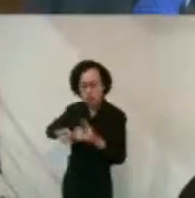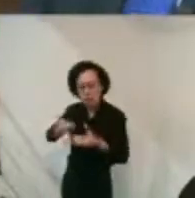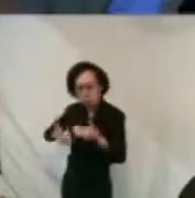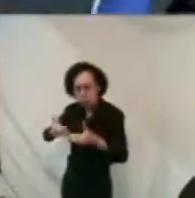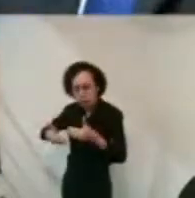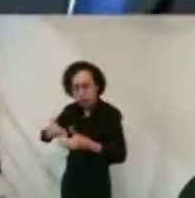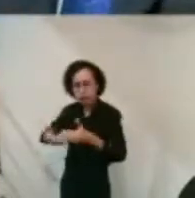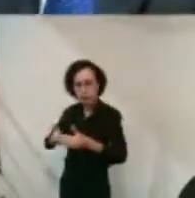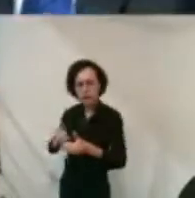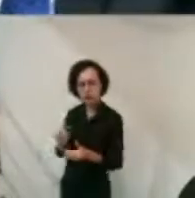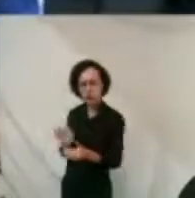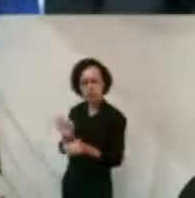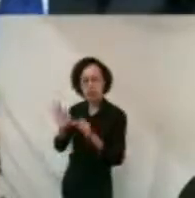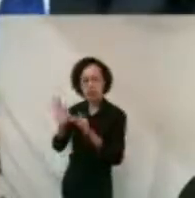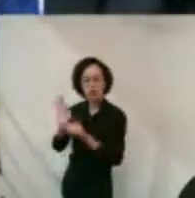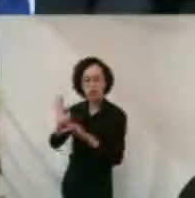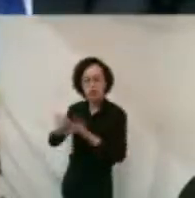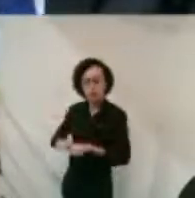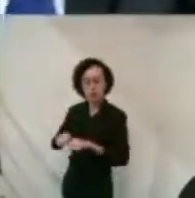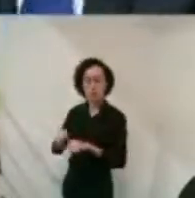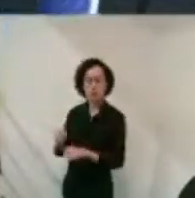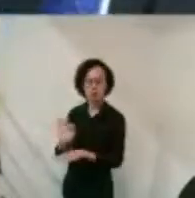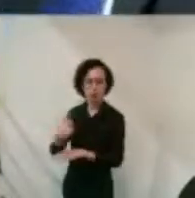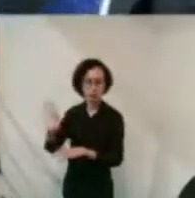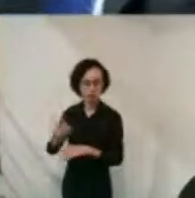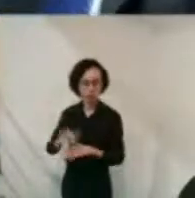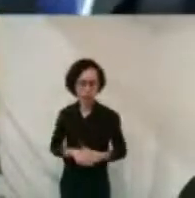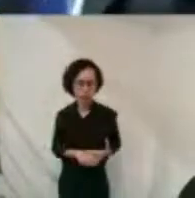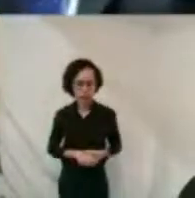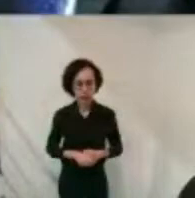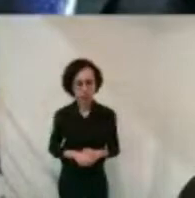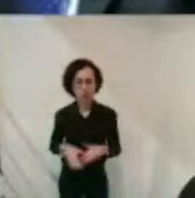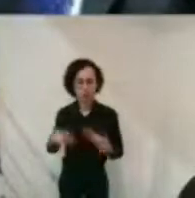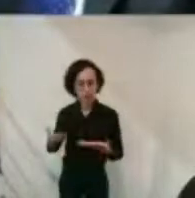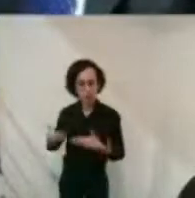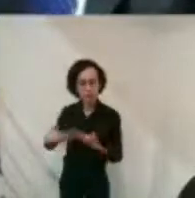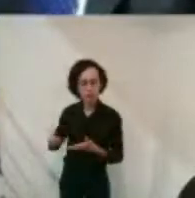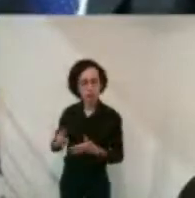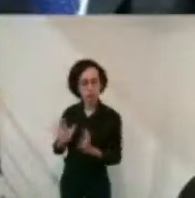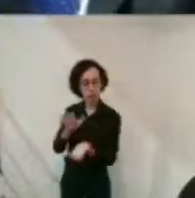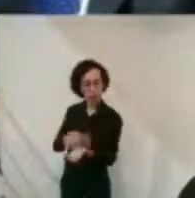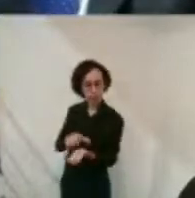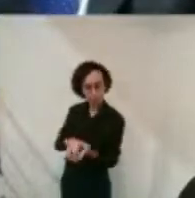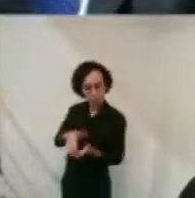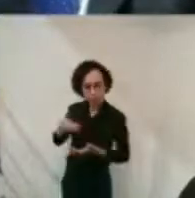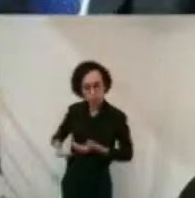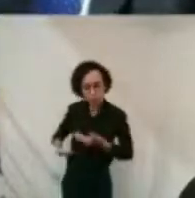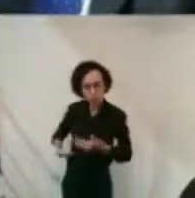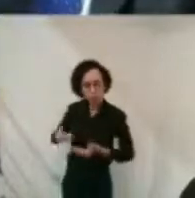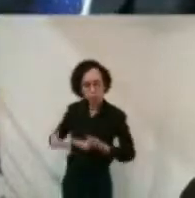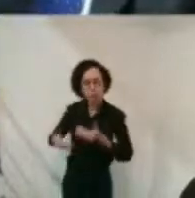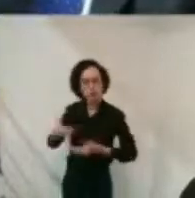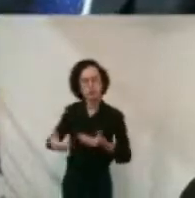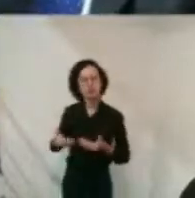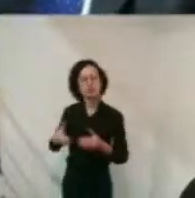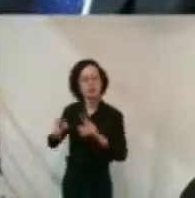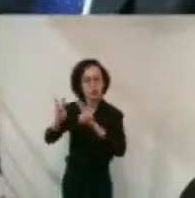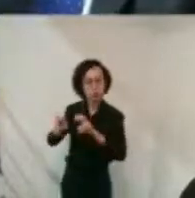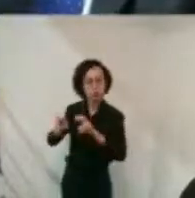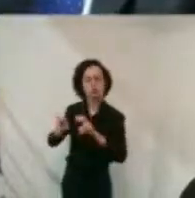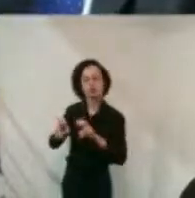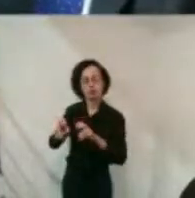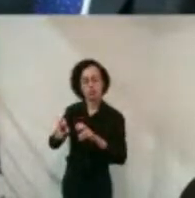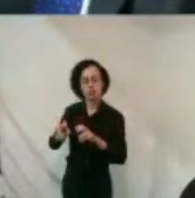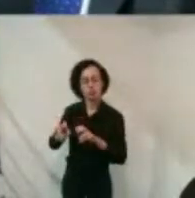e deixar escapar e deixar de lado o ruim. E é assim que Pernambuco vem tratando essa questão. E